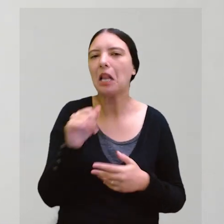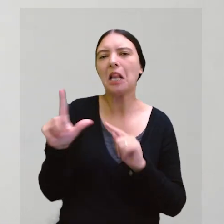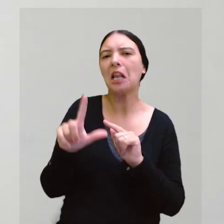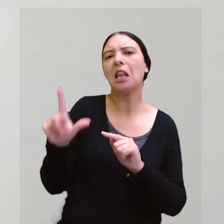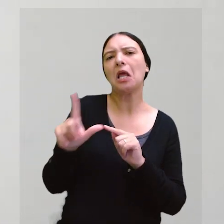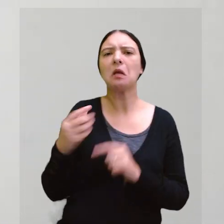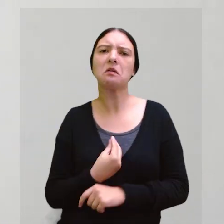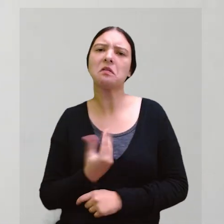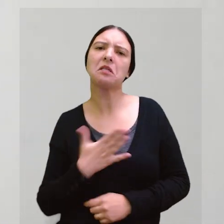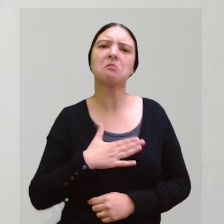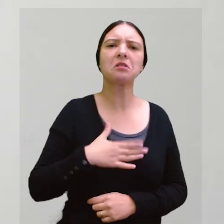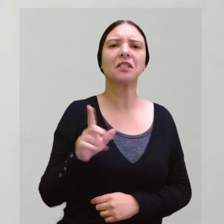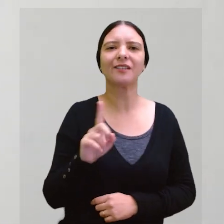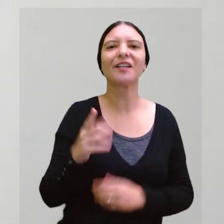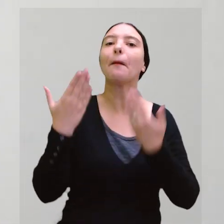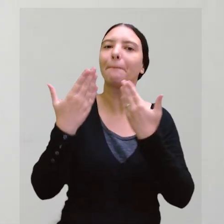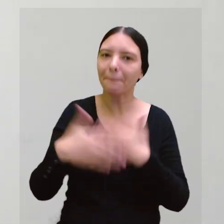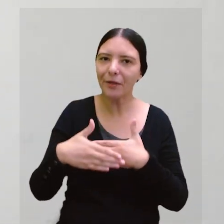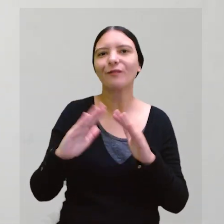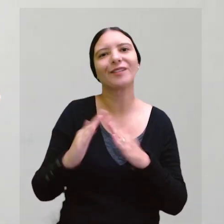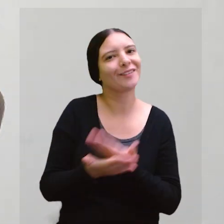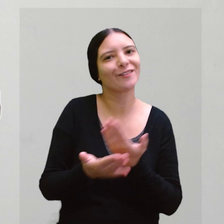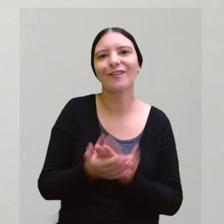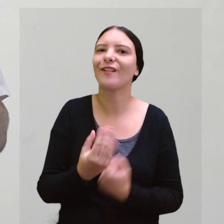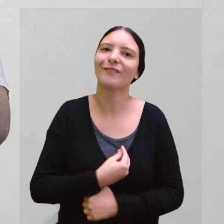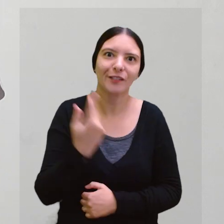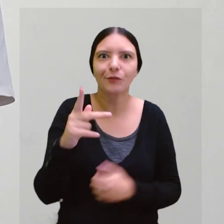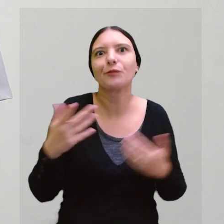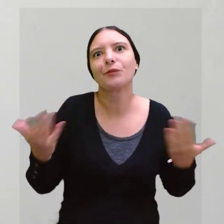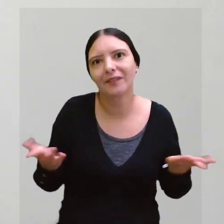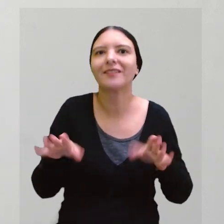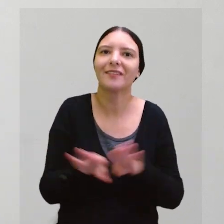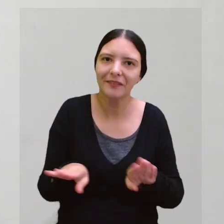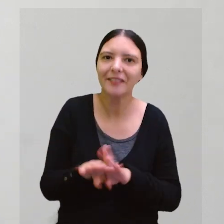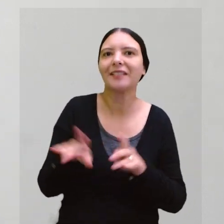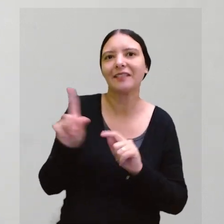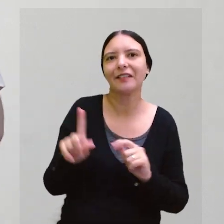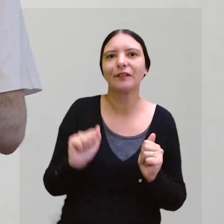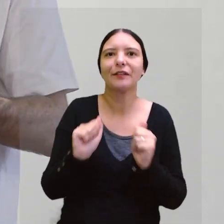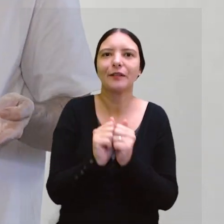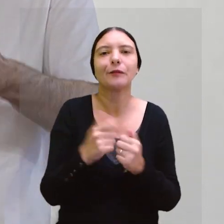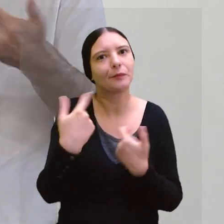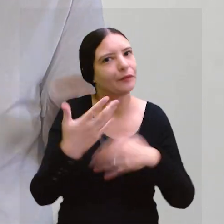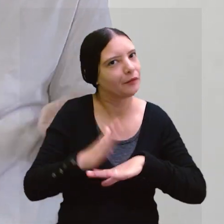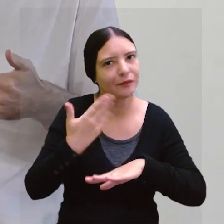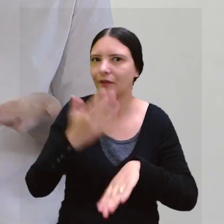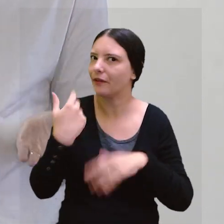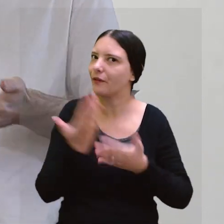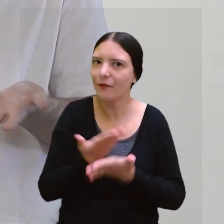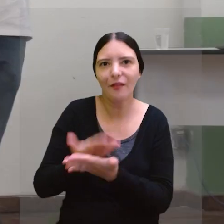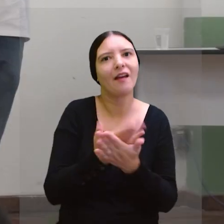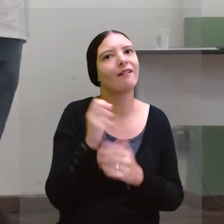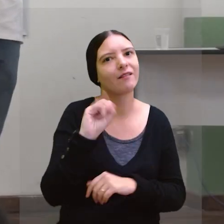faz parte da minha vida. A prova da escola faz parte da sua vida? Logo, literatura faz parte da sua vida, dá um jeito de estudar, senão